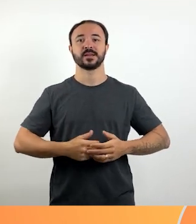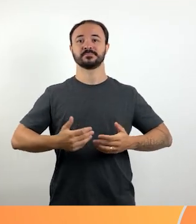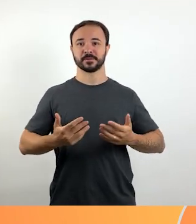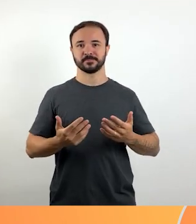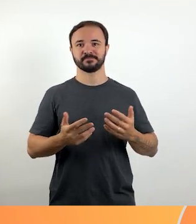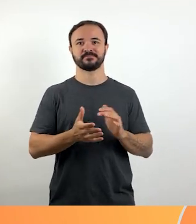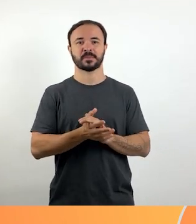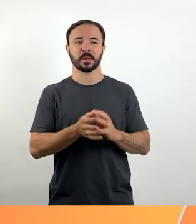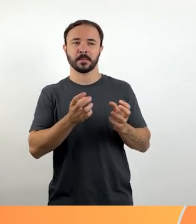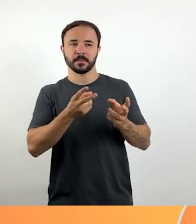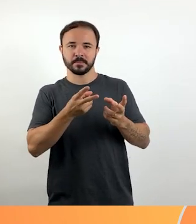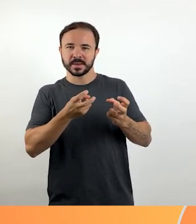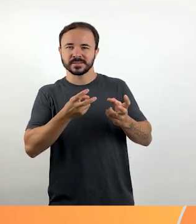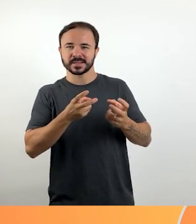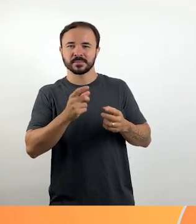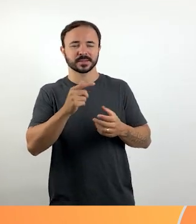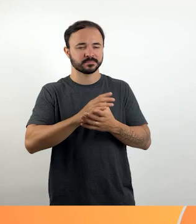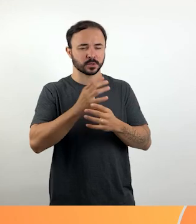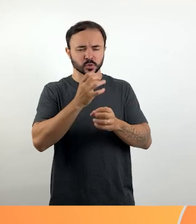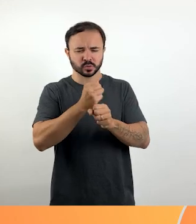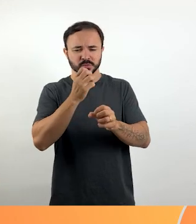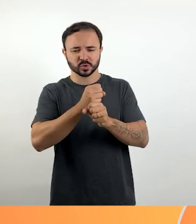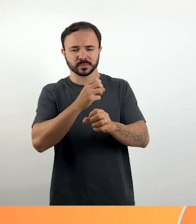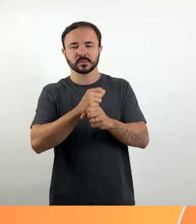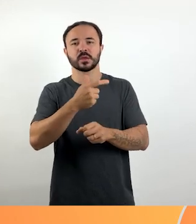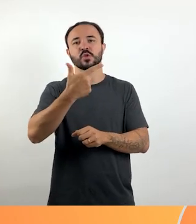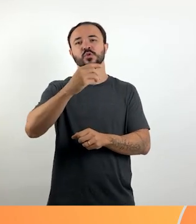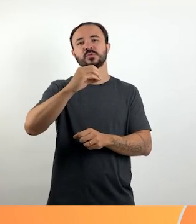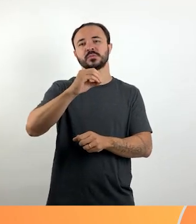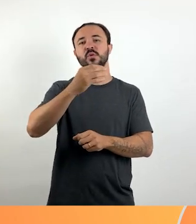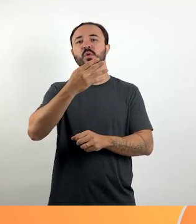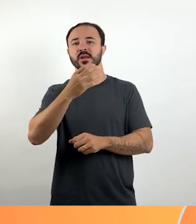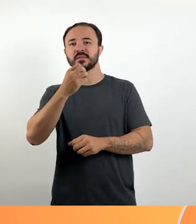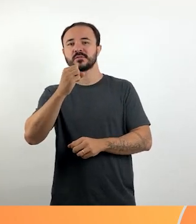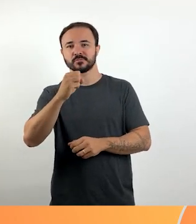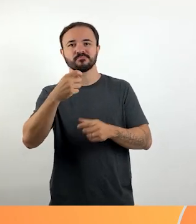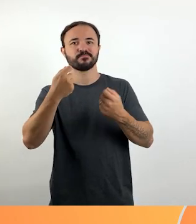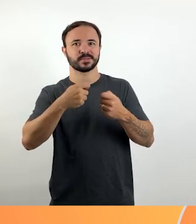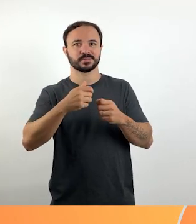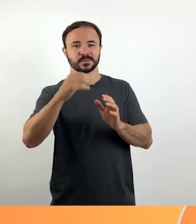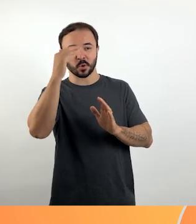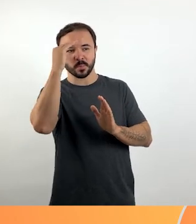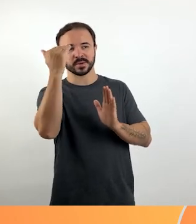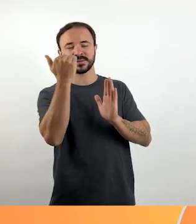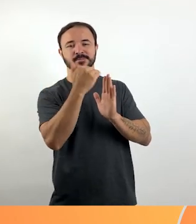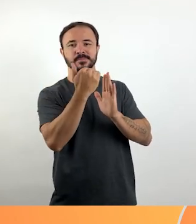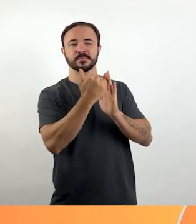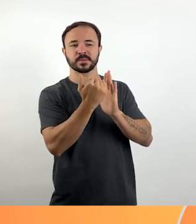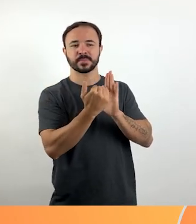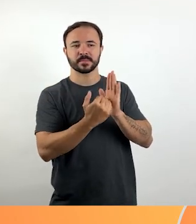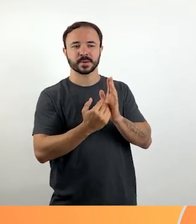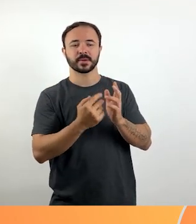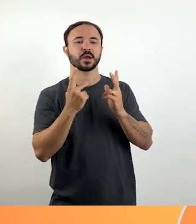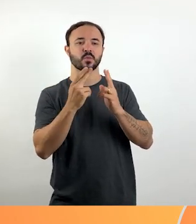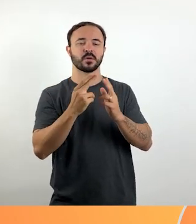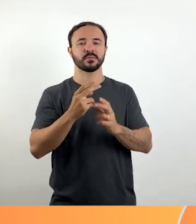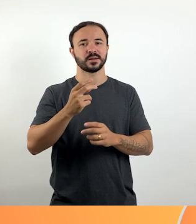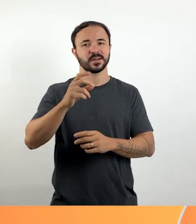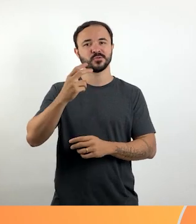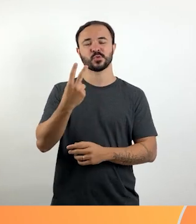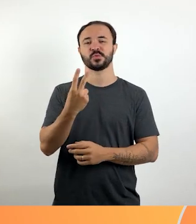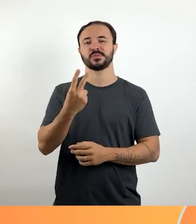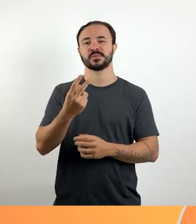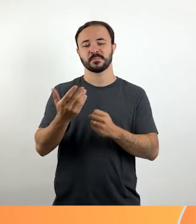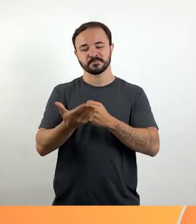2048, teriam que ser números que seguem essa lógica da potência de base 2. Mas aqui fazendo